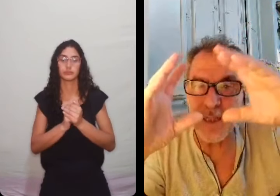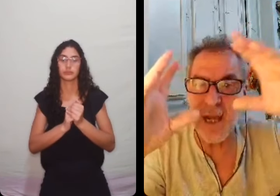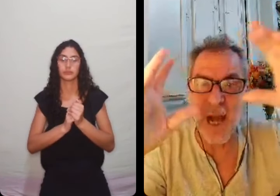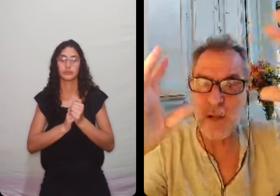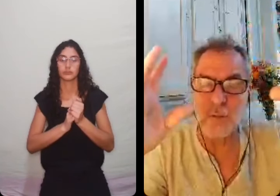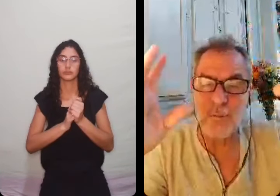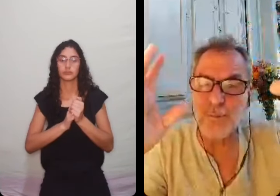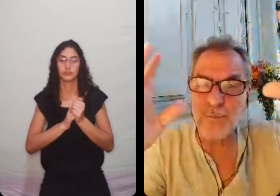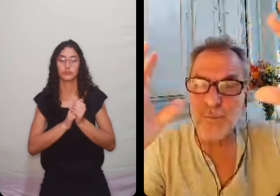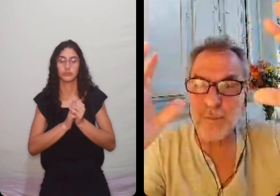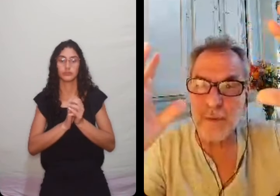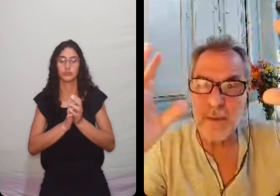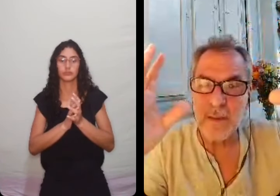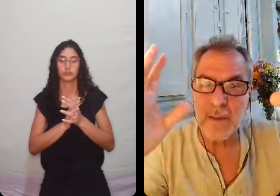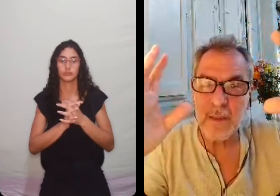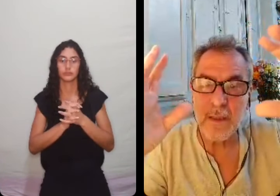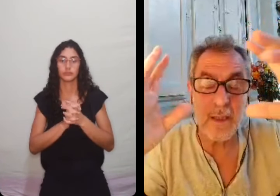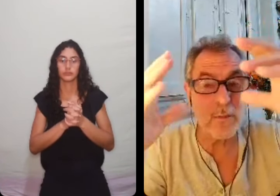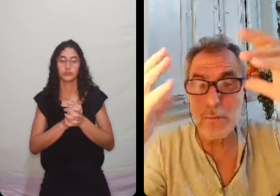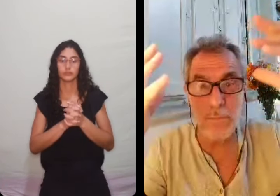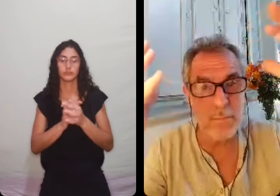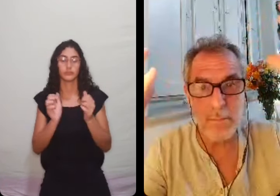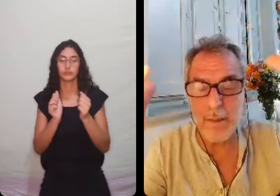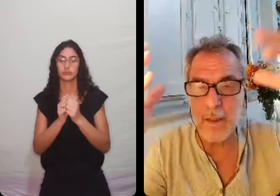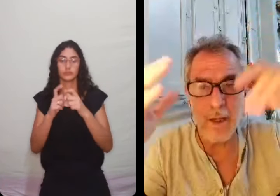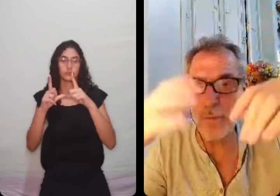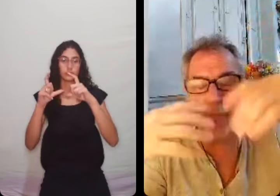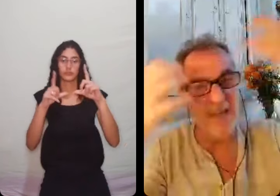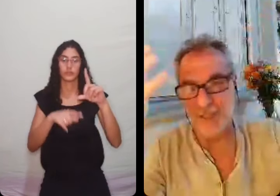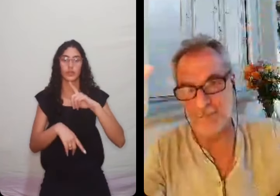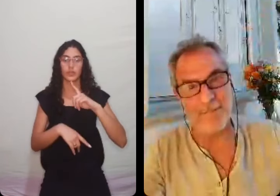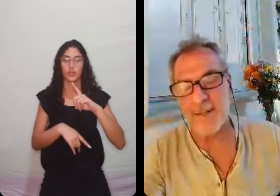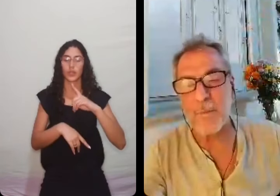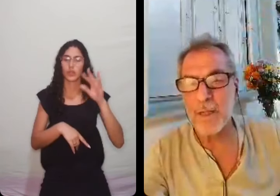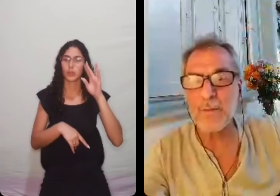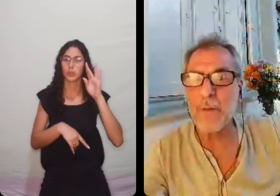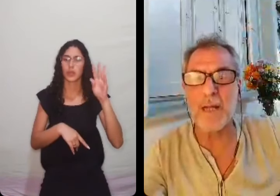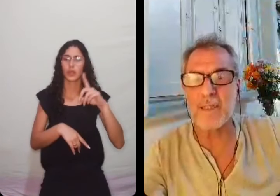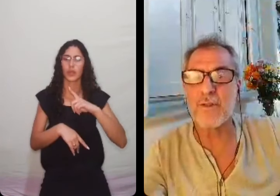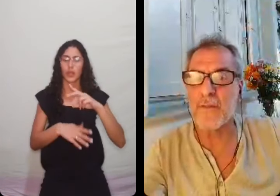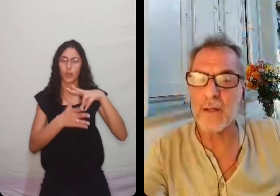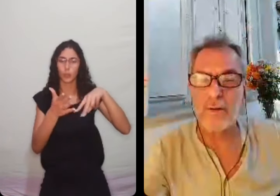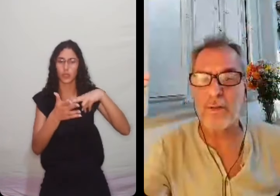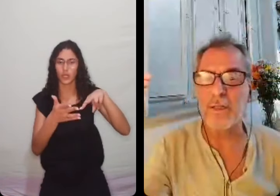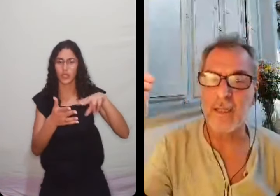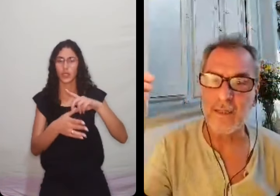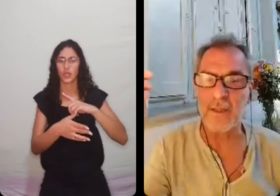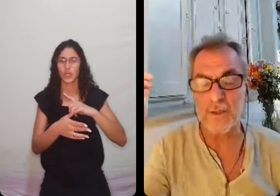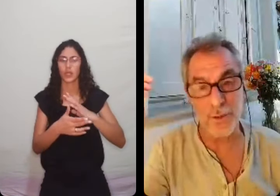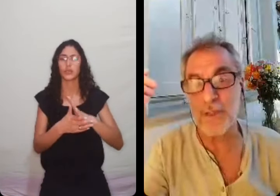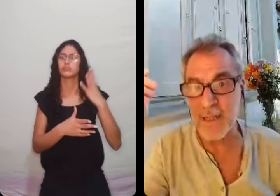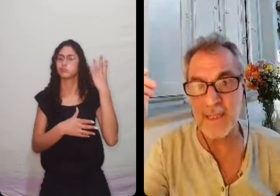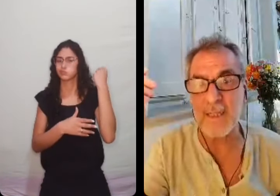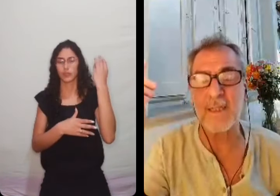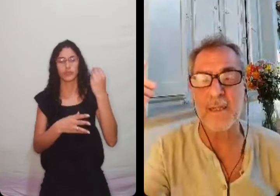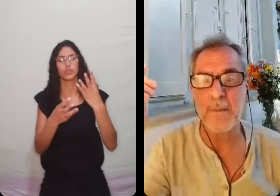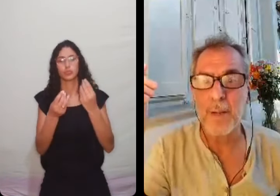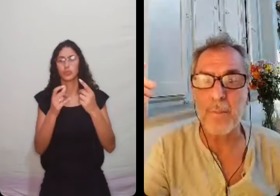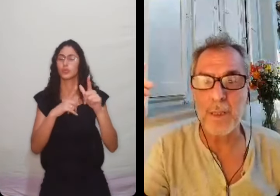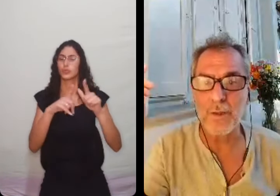um imaginário. E é uma viagem. É realmente uma viagem no trabalho com esses dois